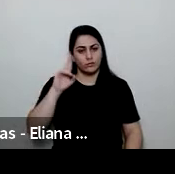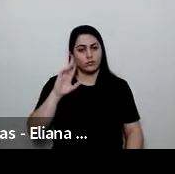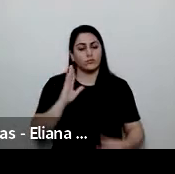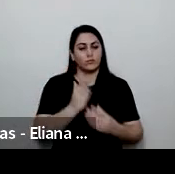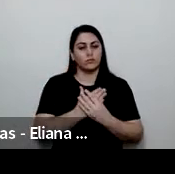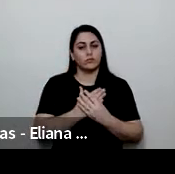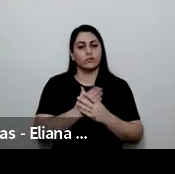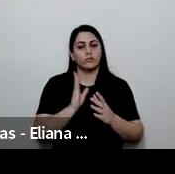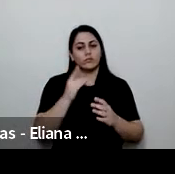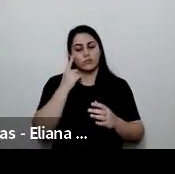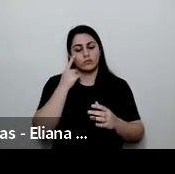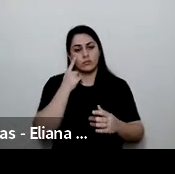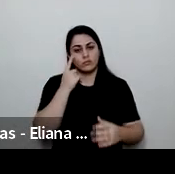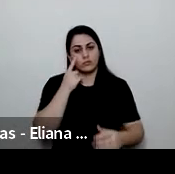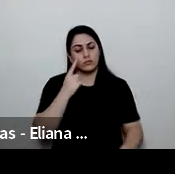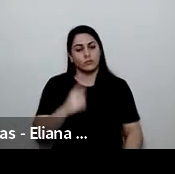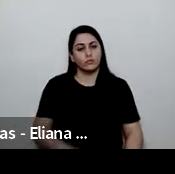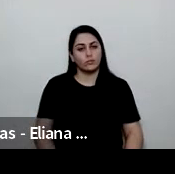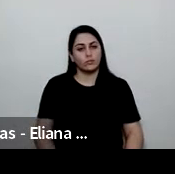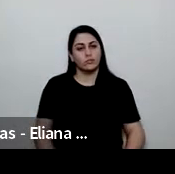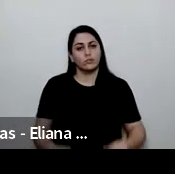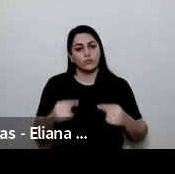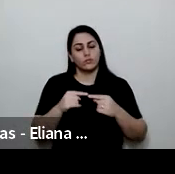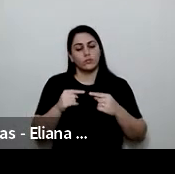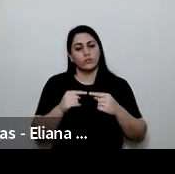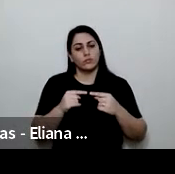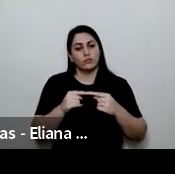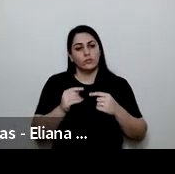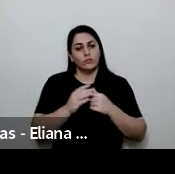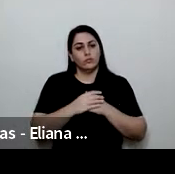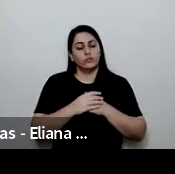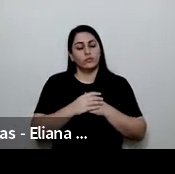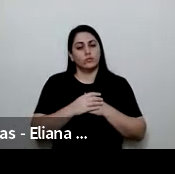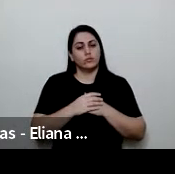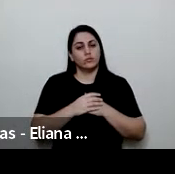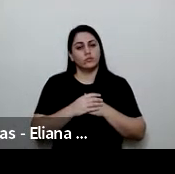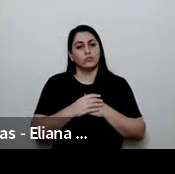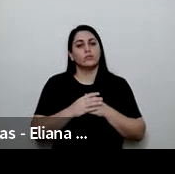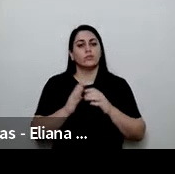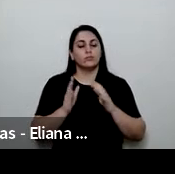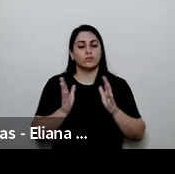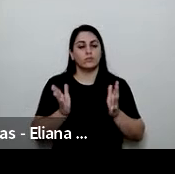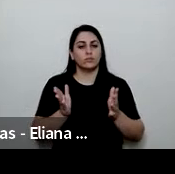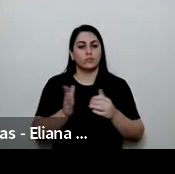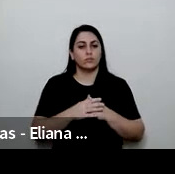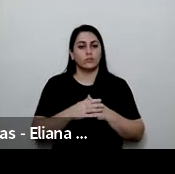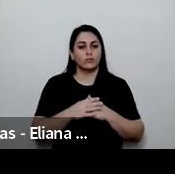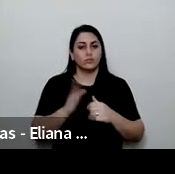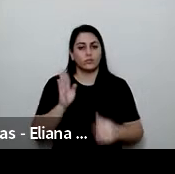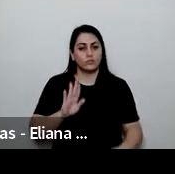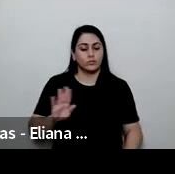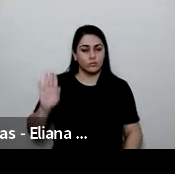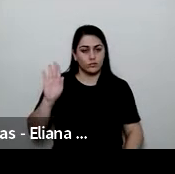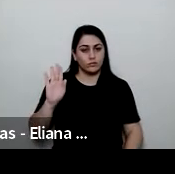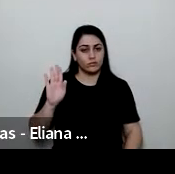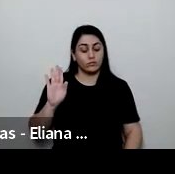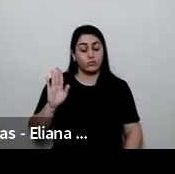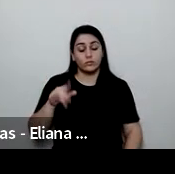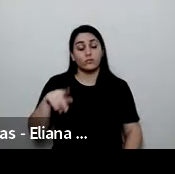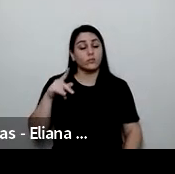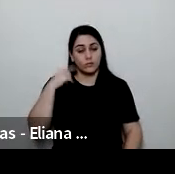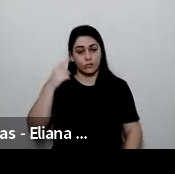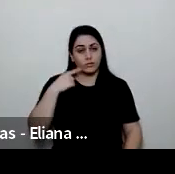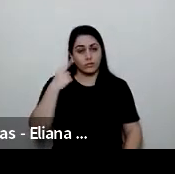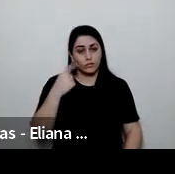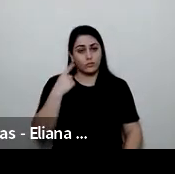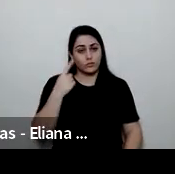bem examinando aqui trata-se de caso onde o patrono estava bem o candidato o prestador Mirante